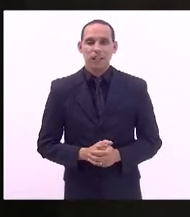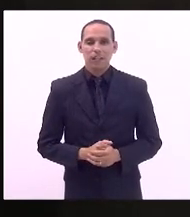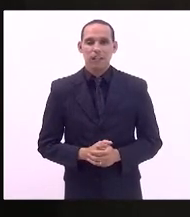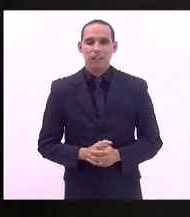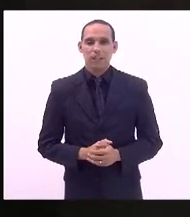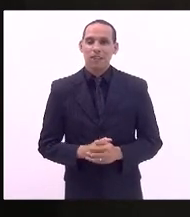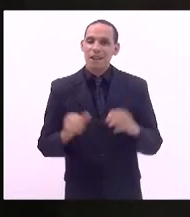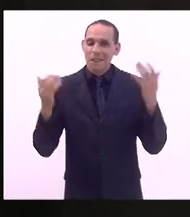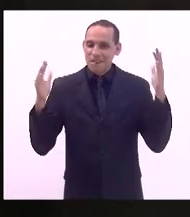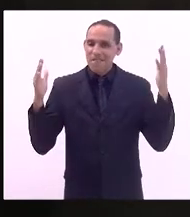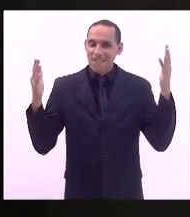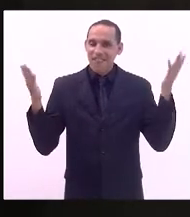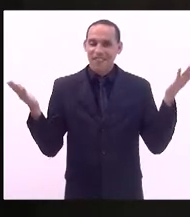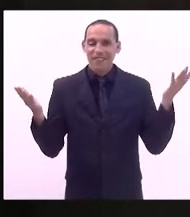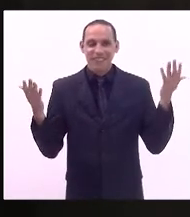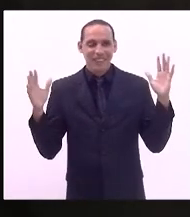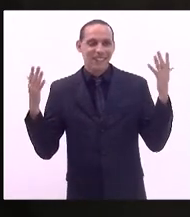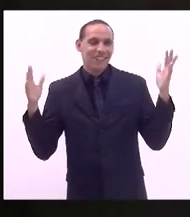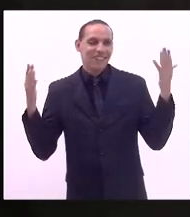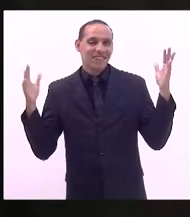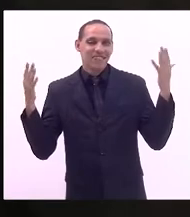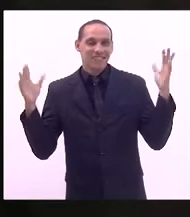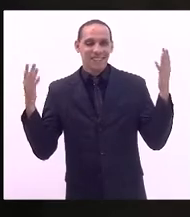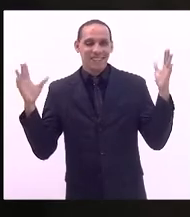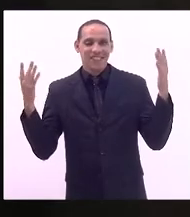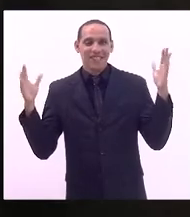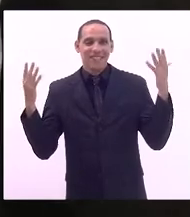em Palmas para eles né gente